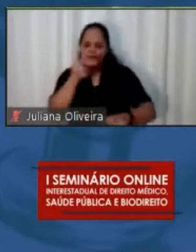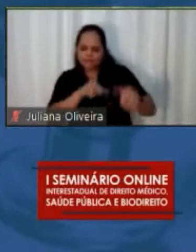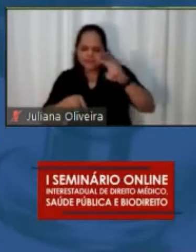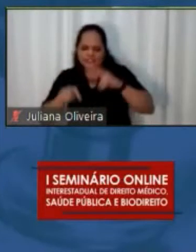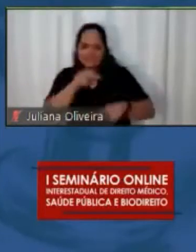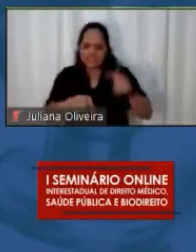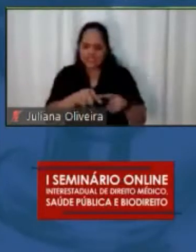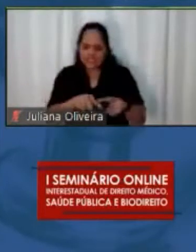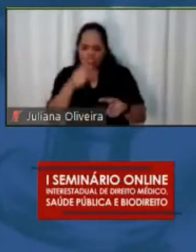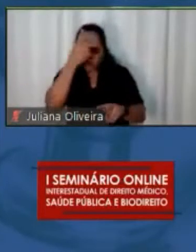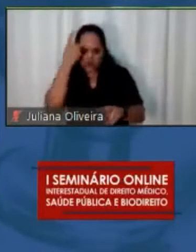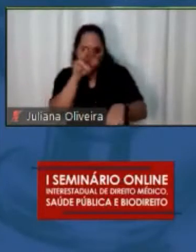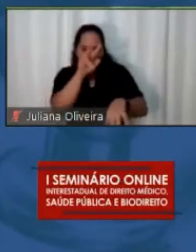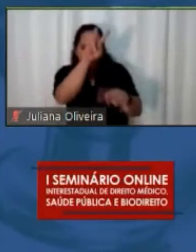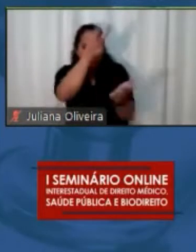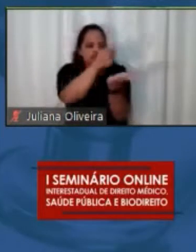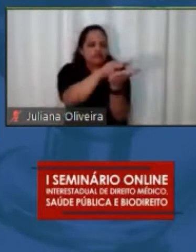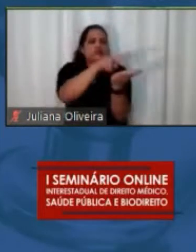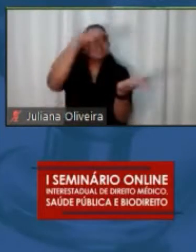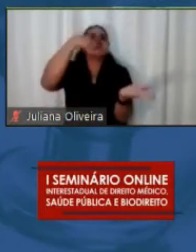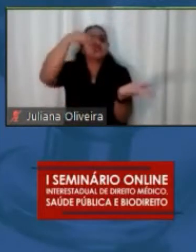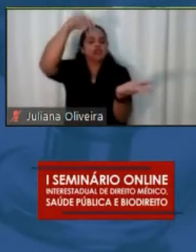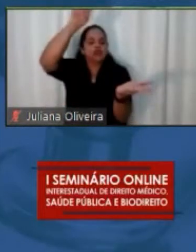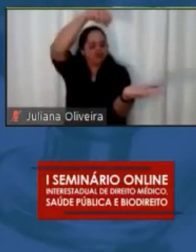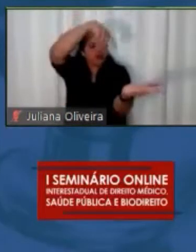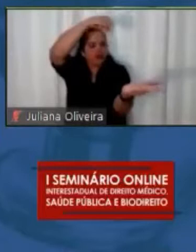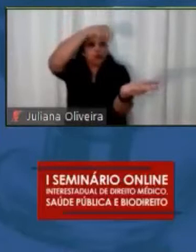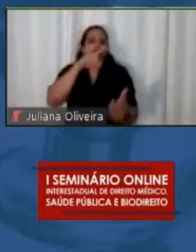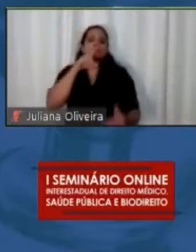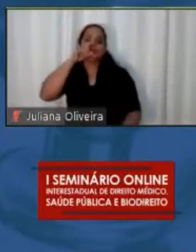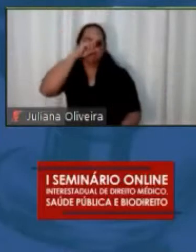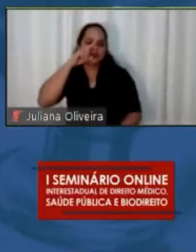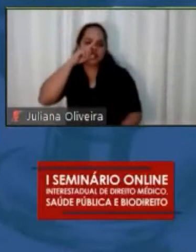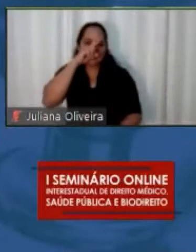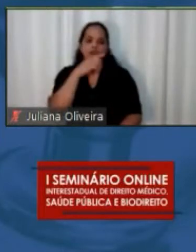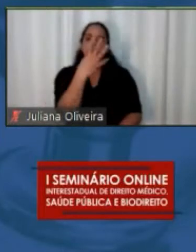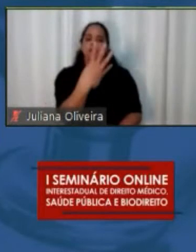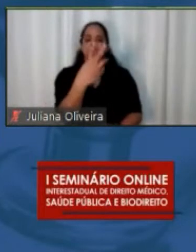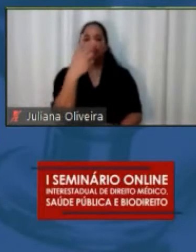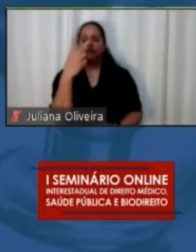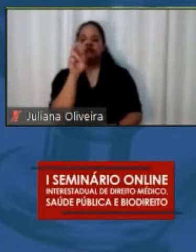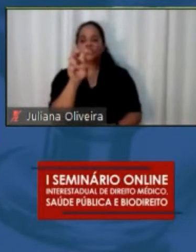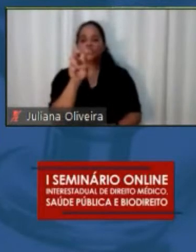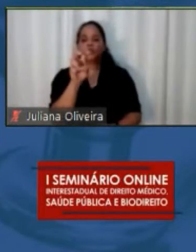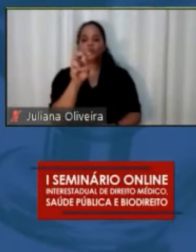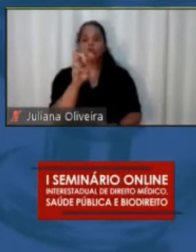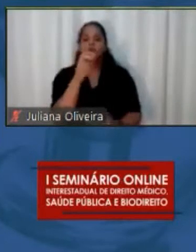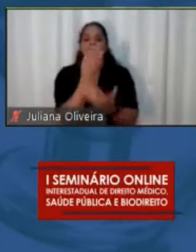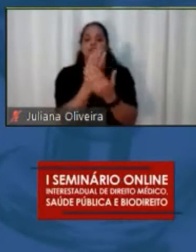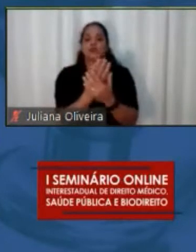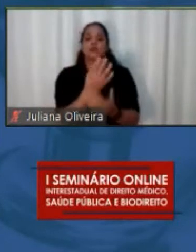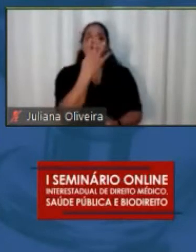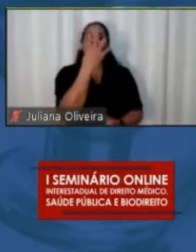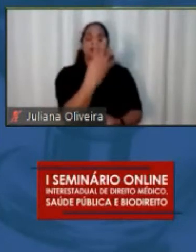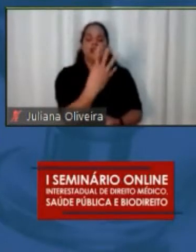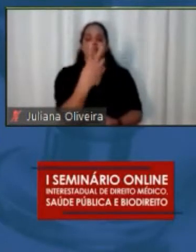à transfusão. De 45 estudos, 42 os riscos eram maiores